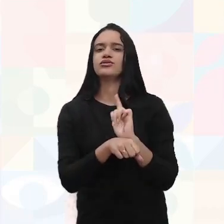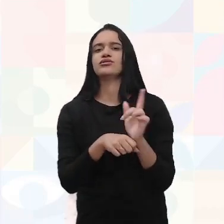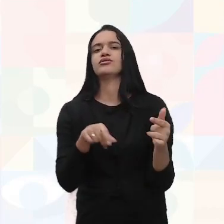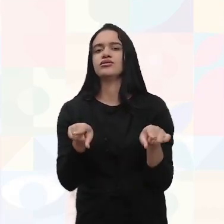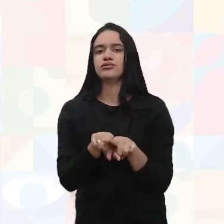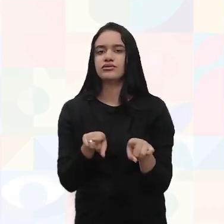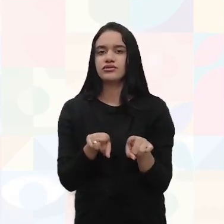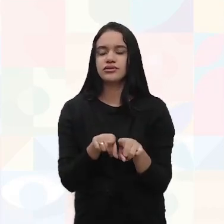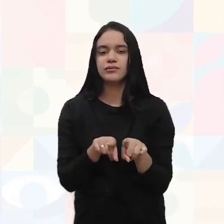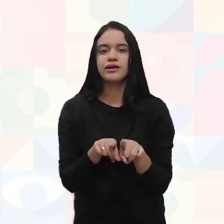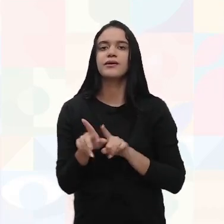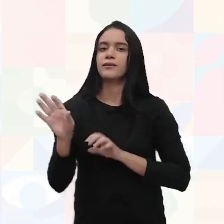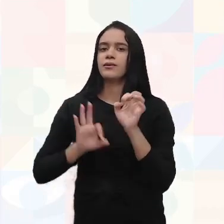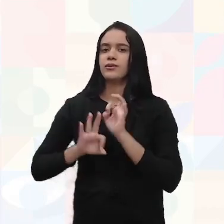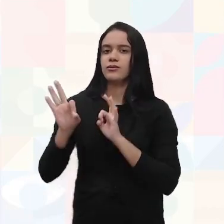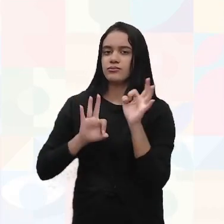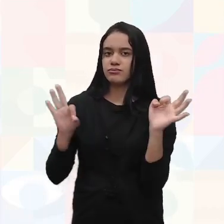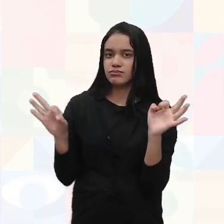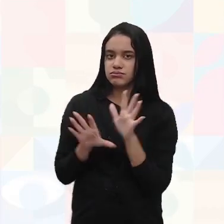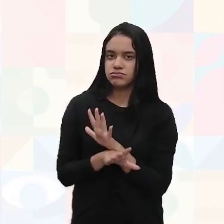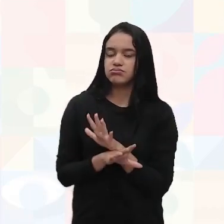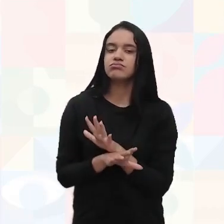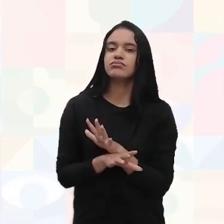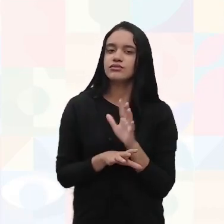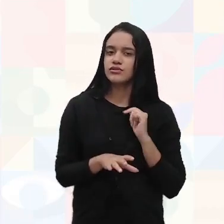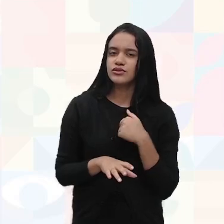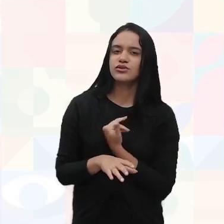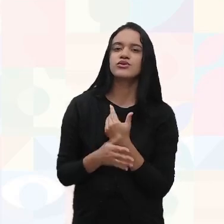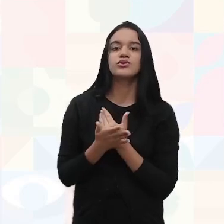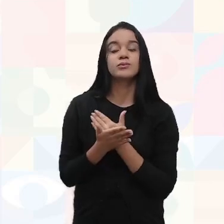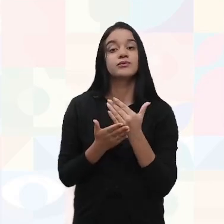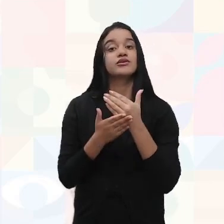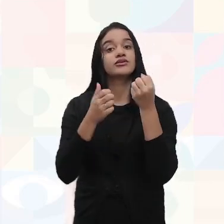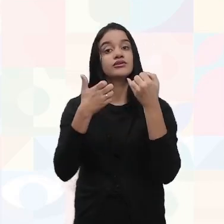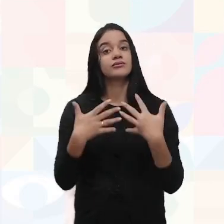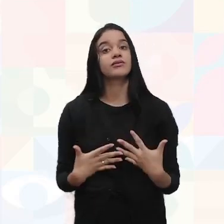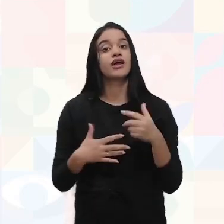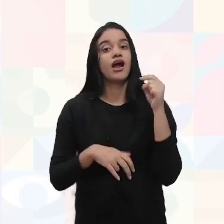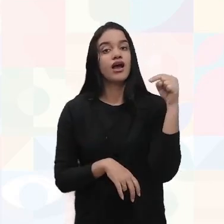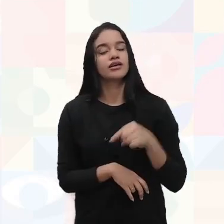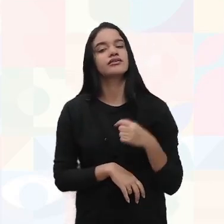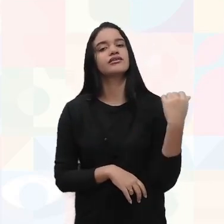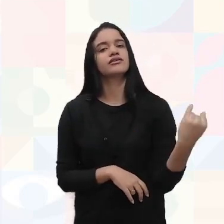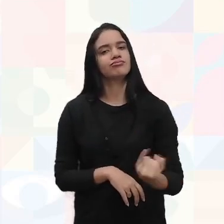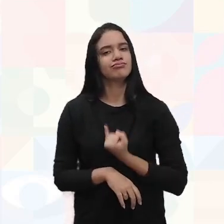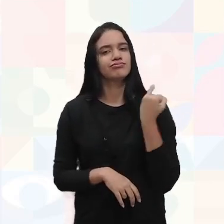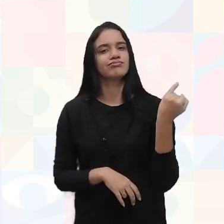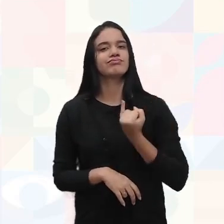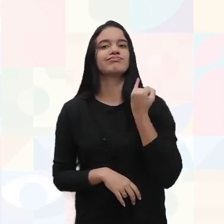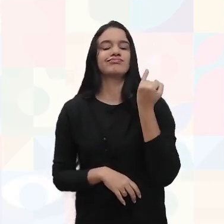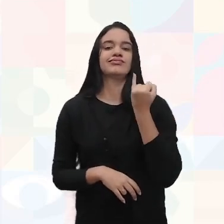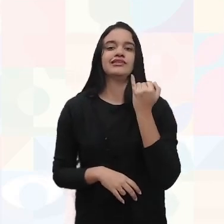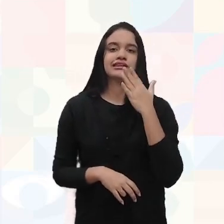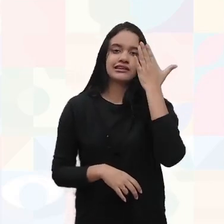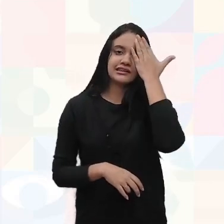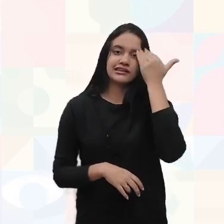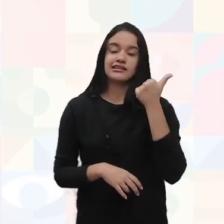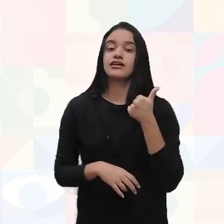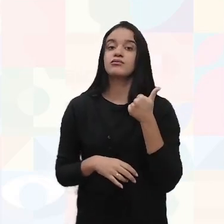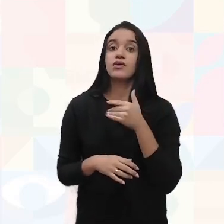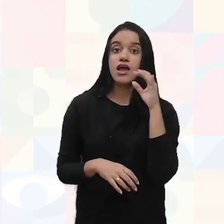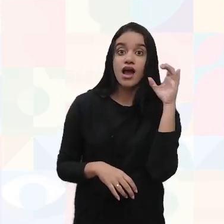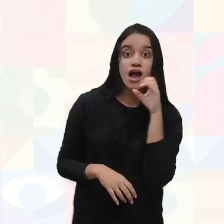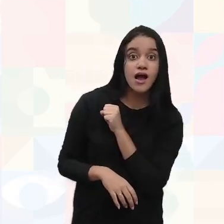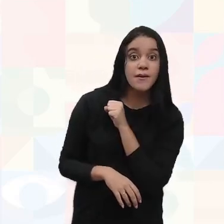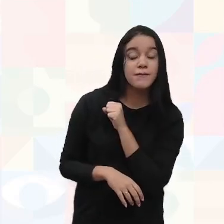aí um gestor preparado, né, Cris, que é isso que a gente começou a dizer aqui, é fundamental, porque ele sabe que vai lidar com decisões que são de